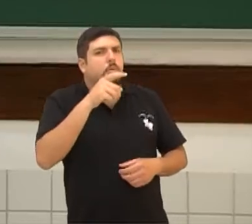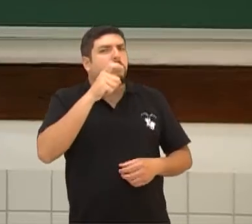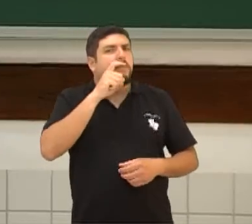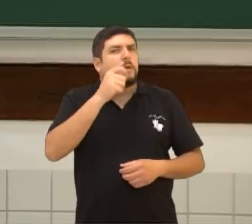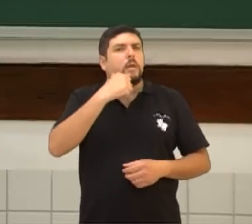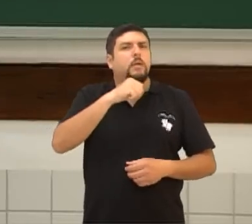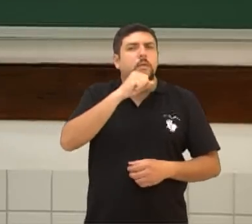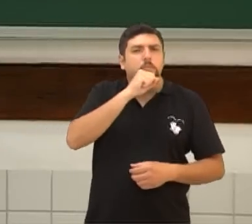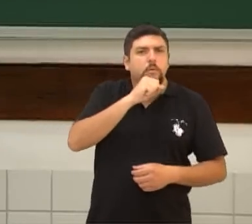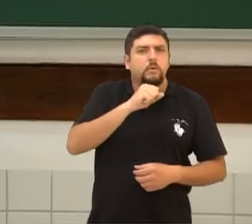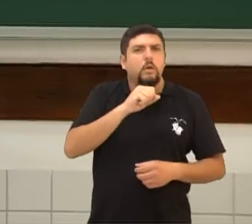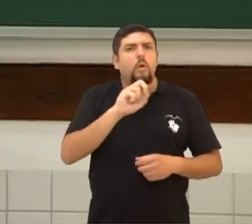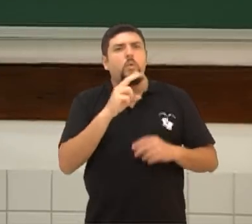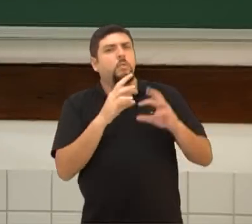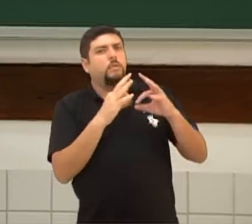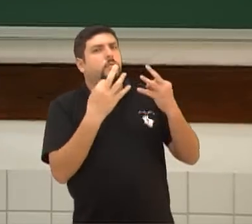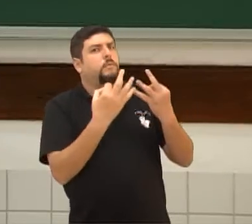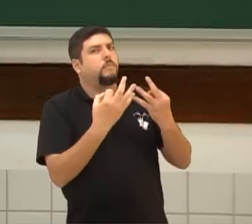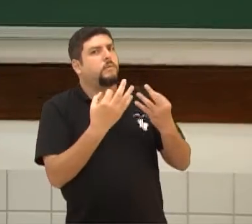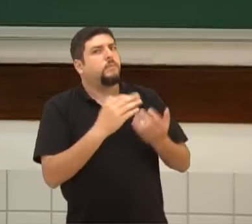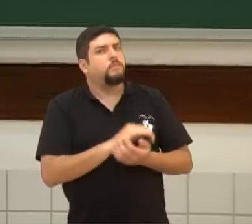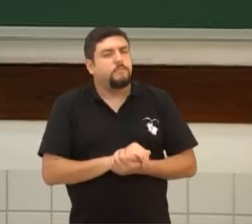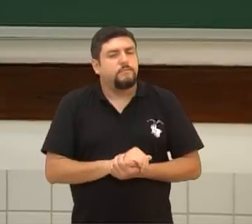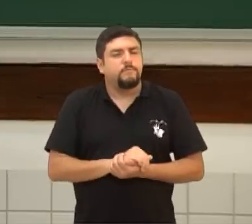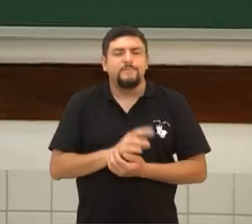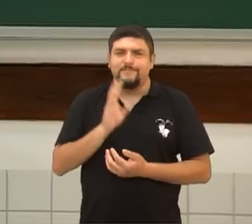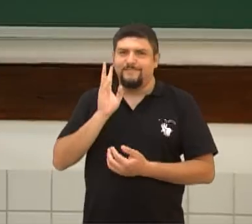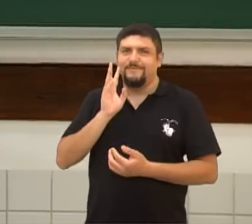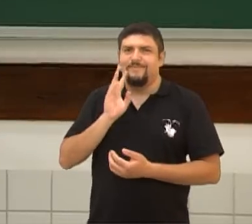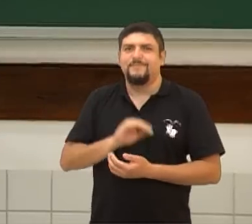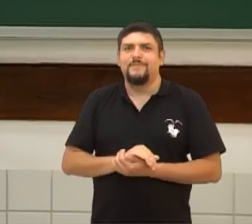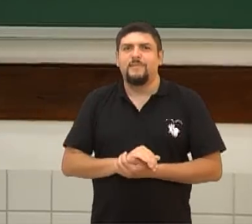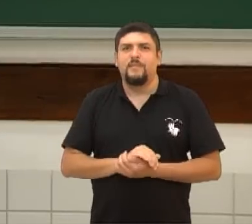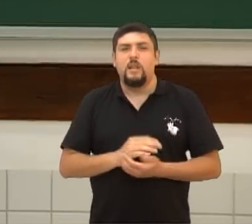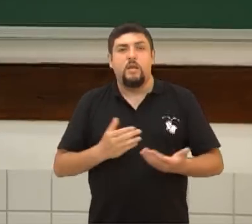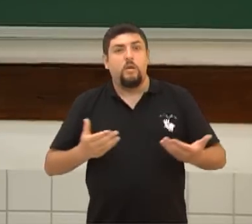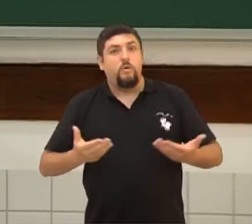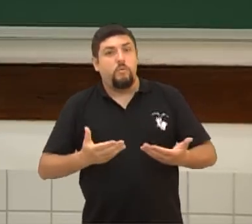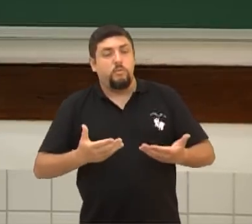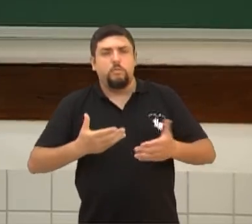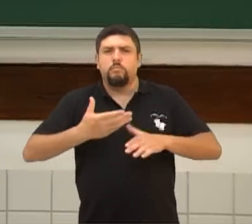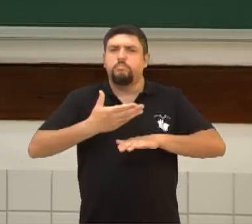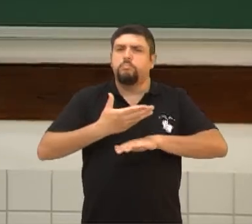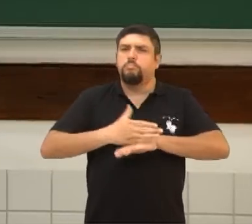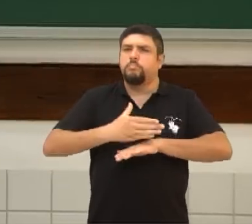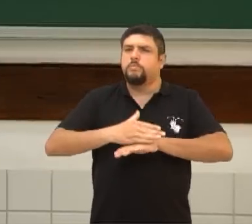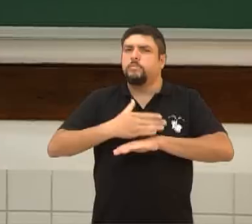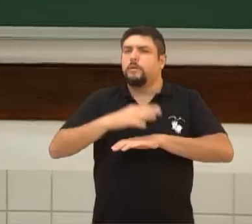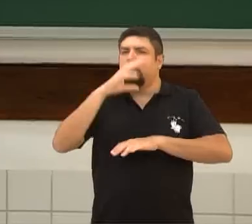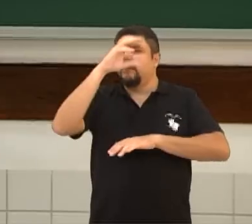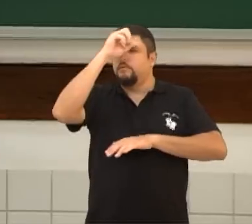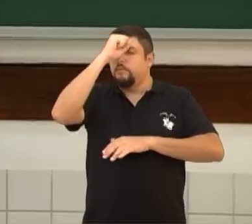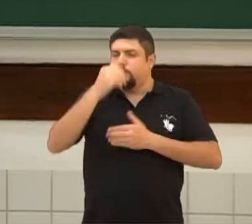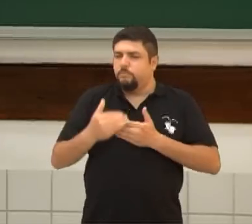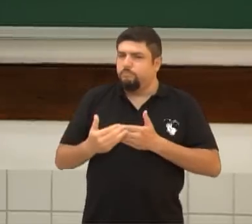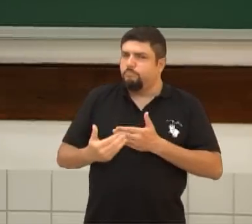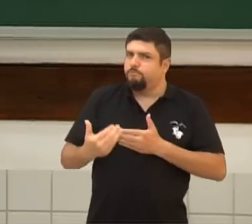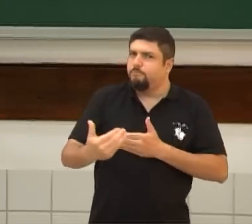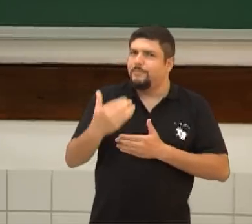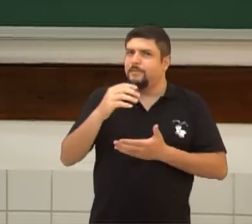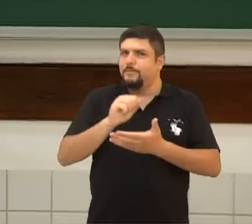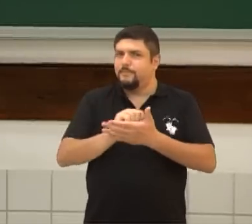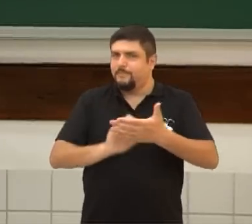seus familiares? Que bom, né? Então, vamos aprender a fazer isso direitinho, porque vem tarefa por aí,